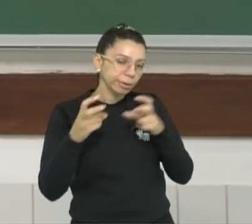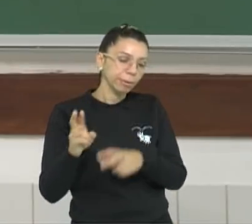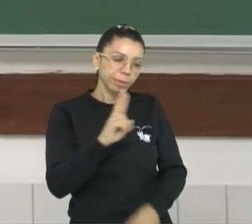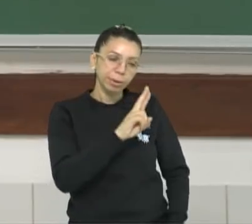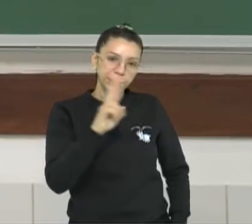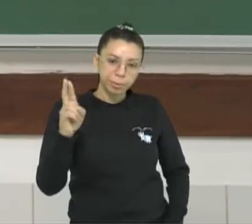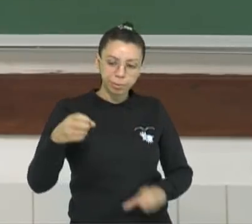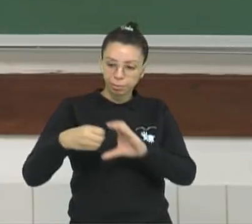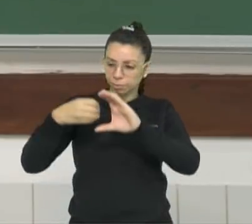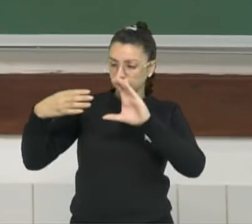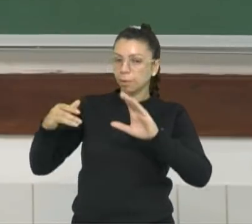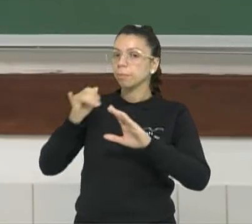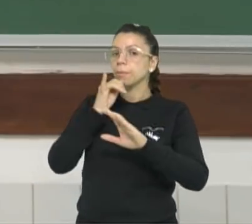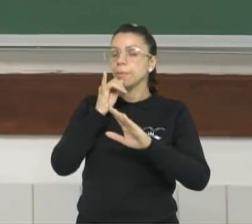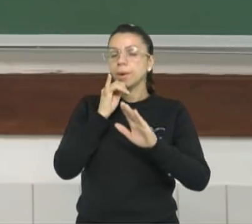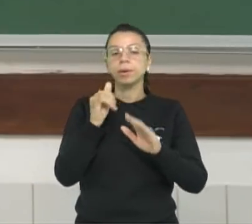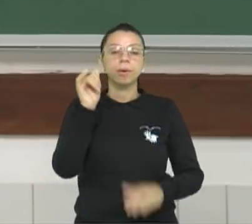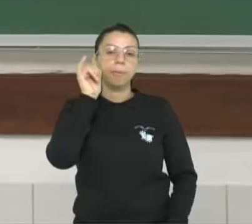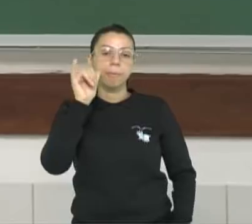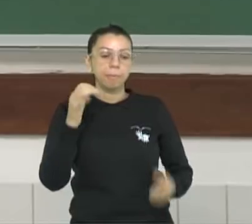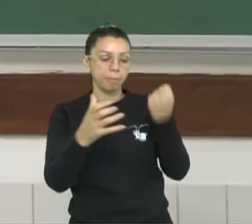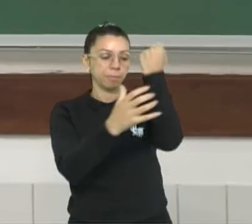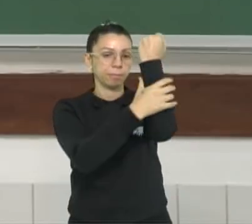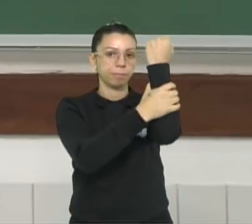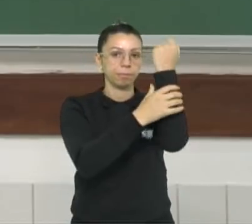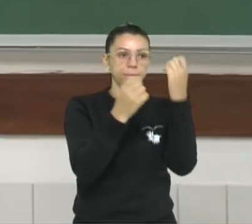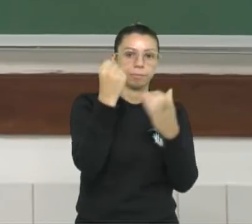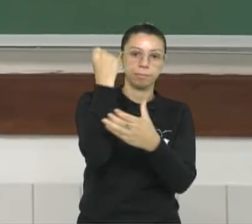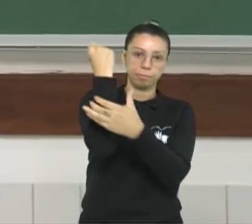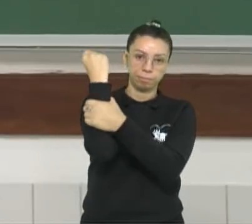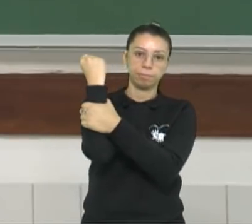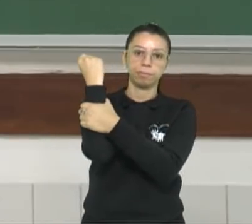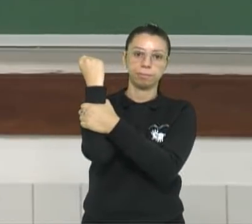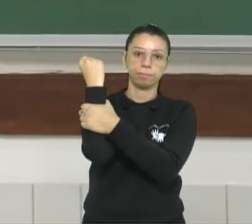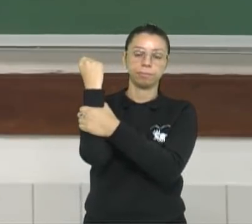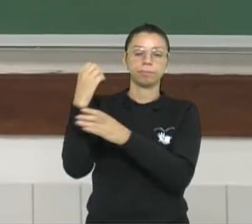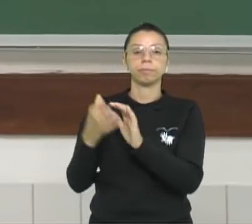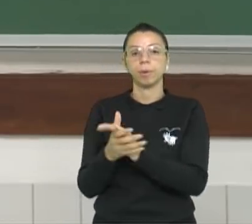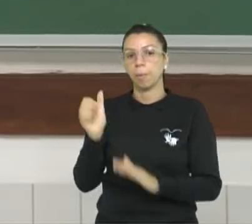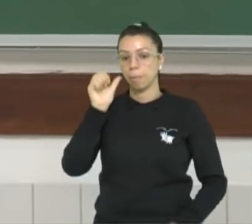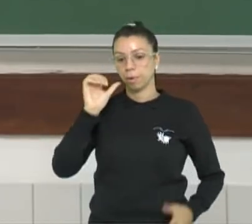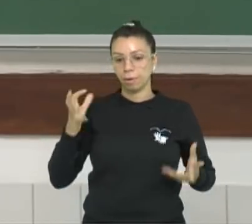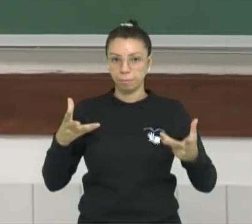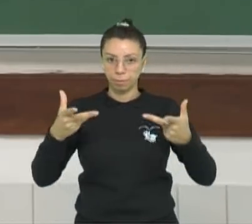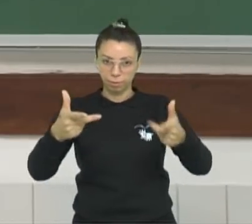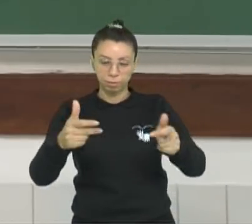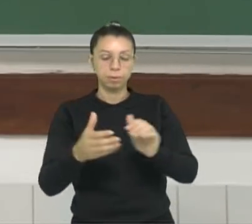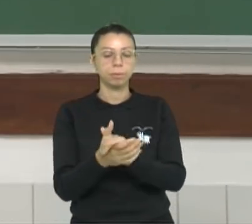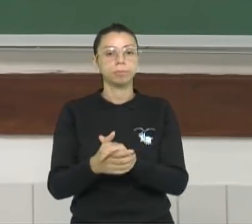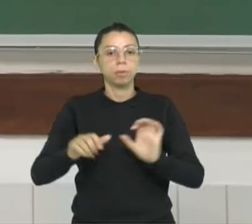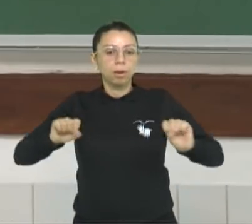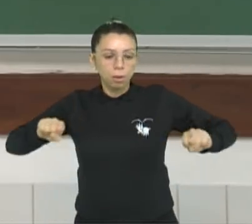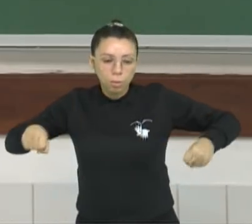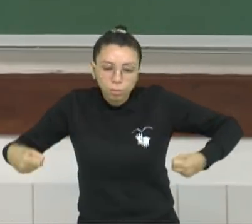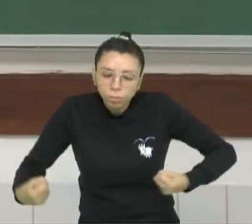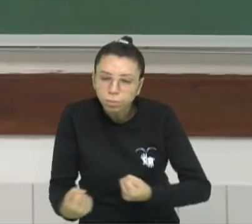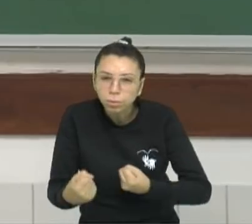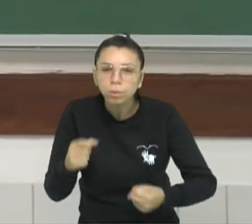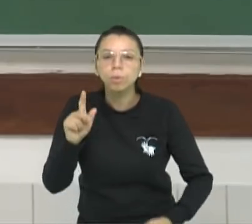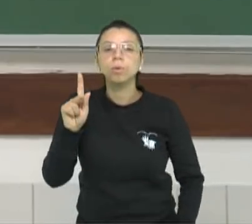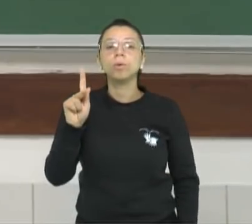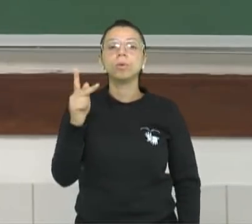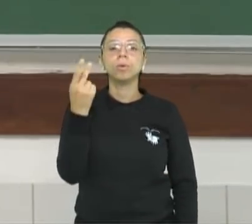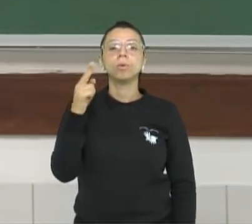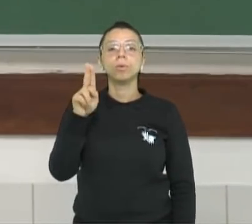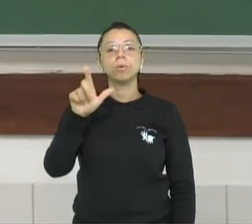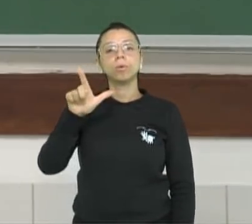né? A Mulher Maravilha, porque ela tem alguns poderes, então ela virou uma Mulher Maravilhosa. O Hulk não tem o porquê desse nome, né?